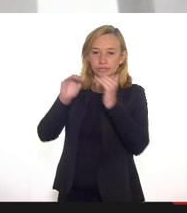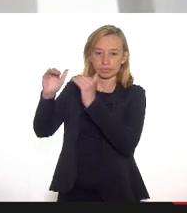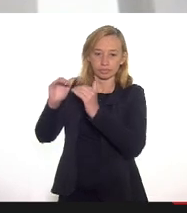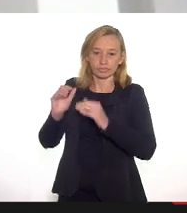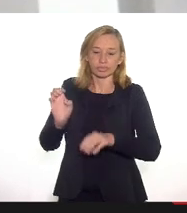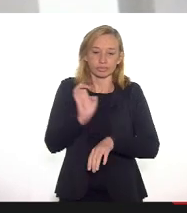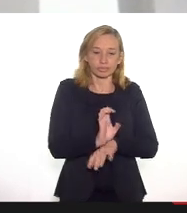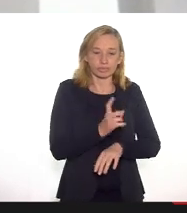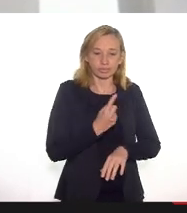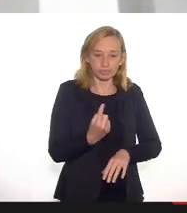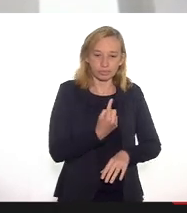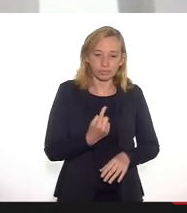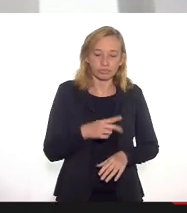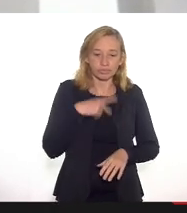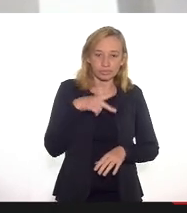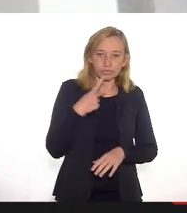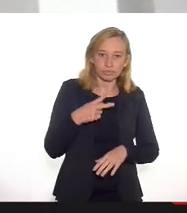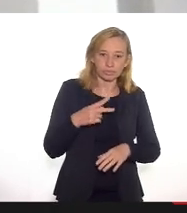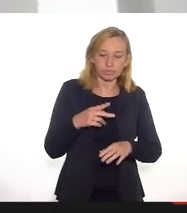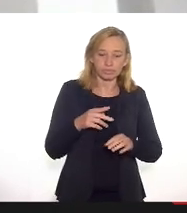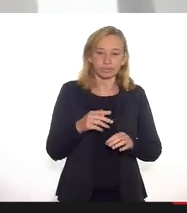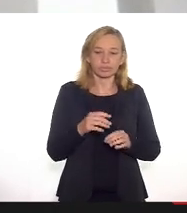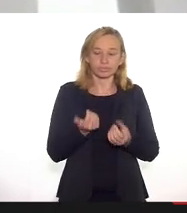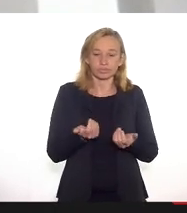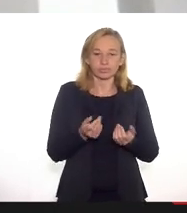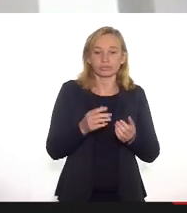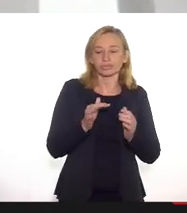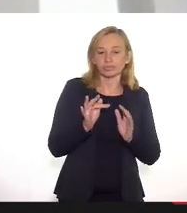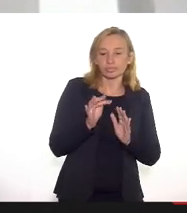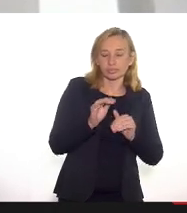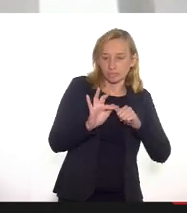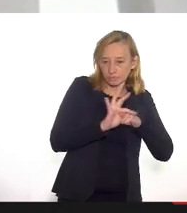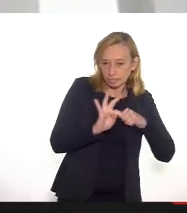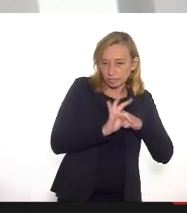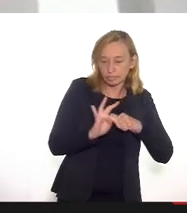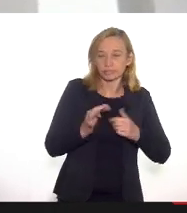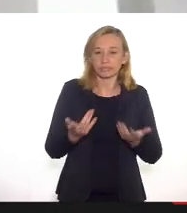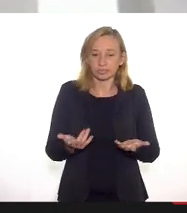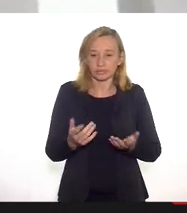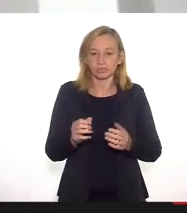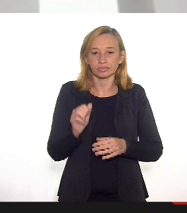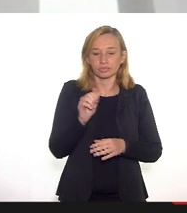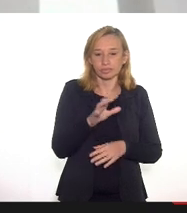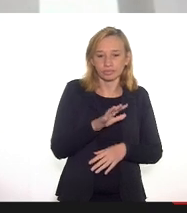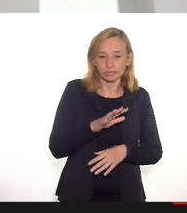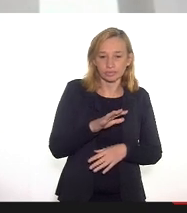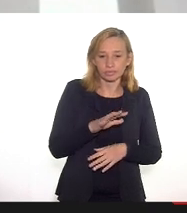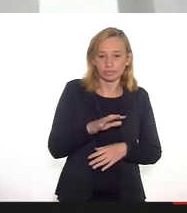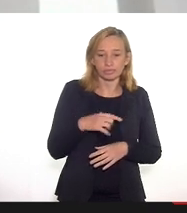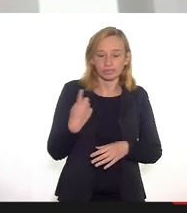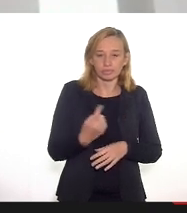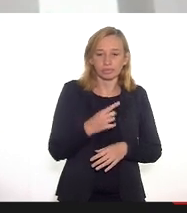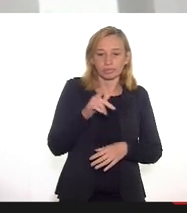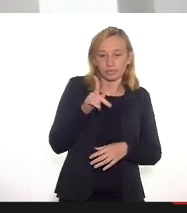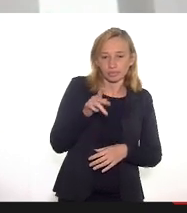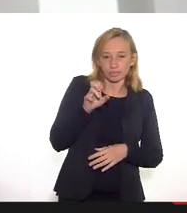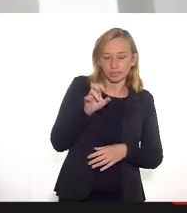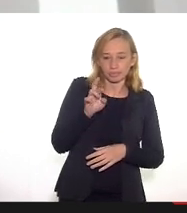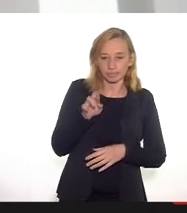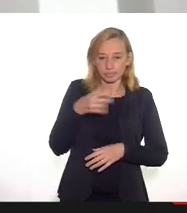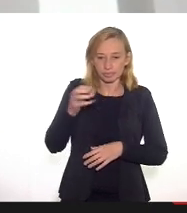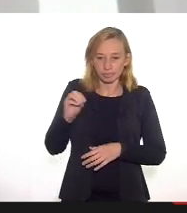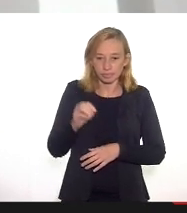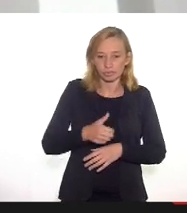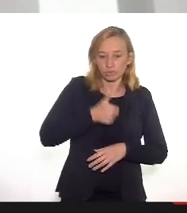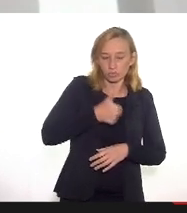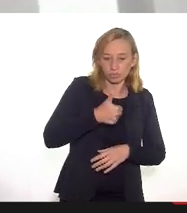estado, pelo menos falando a nível de FATEC, sanitização das unidades. A gente está com os pregões 1 e 3. O